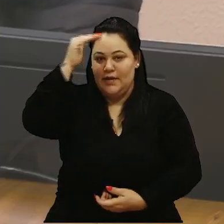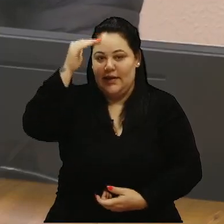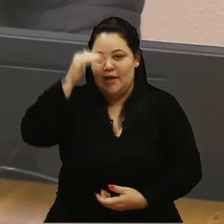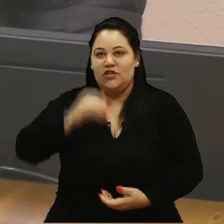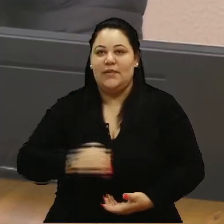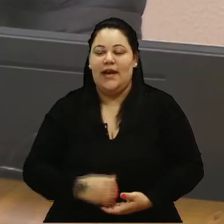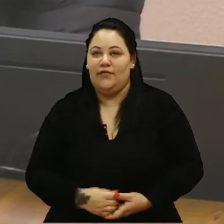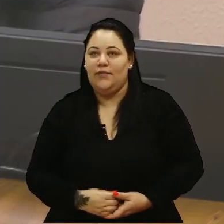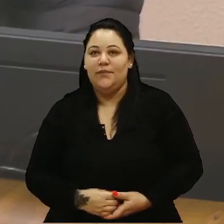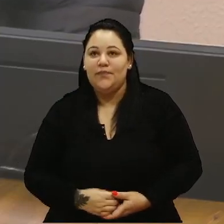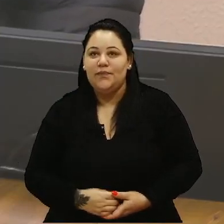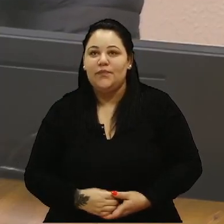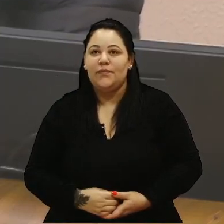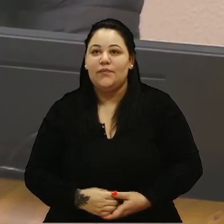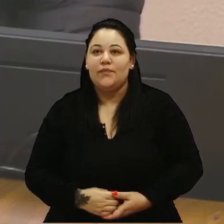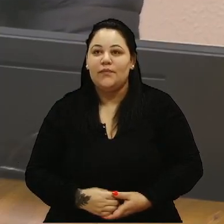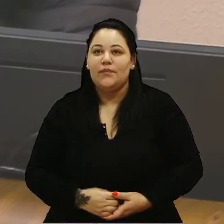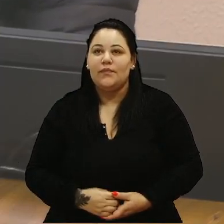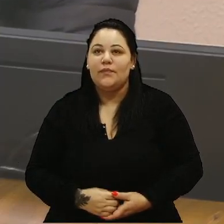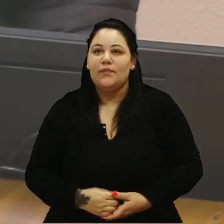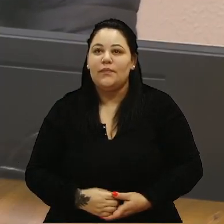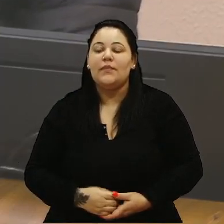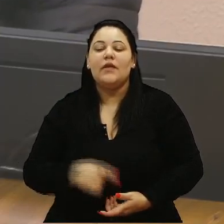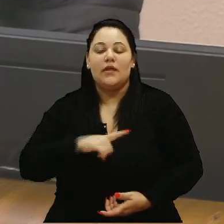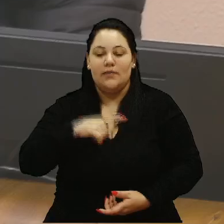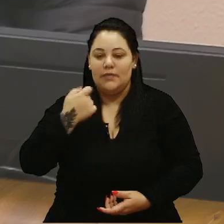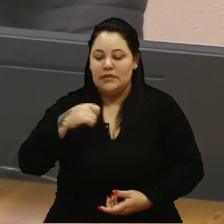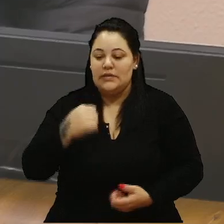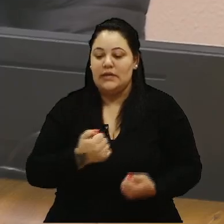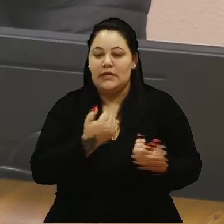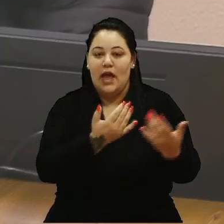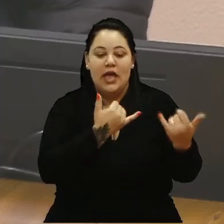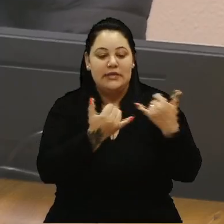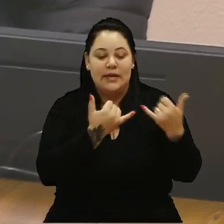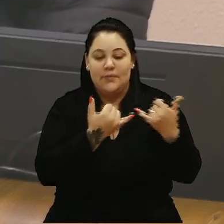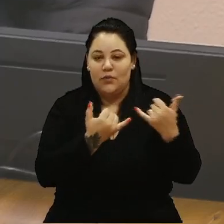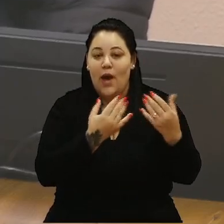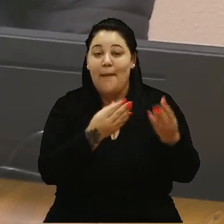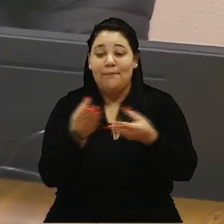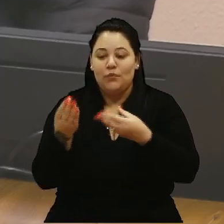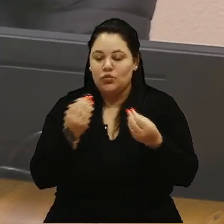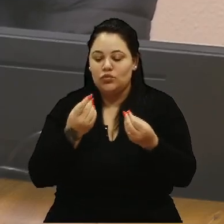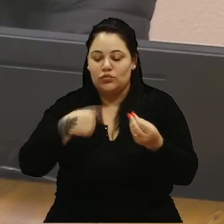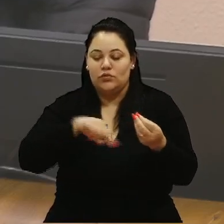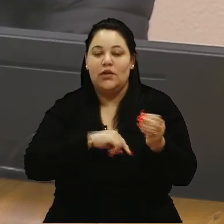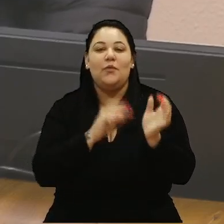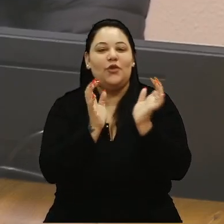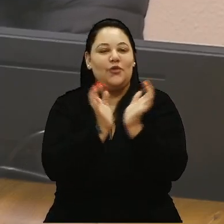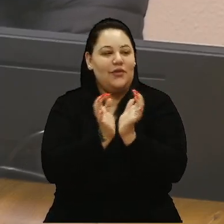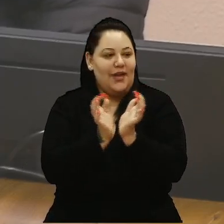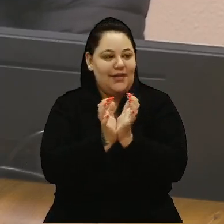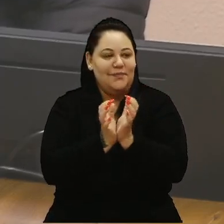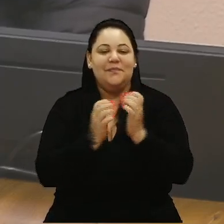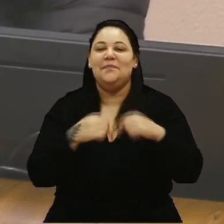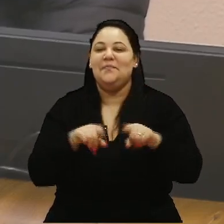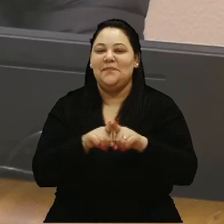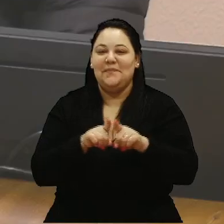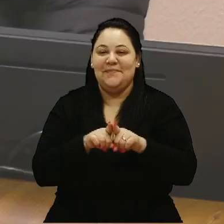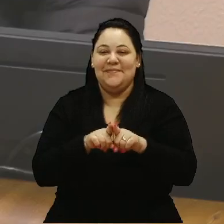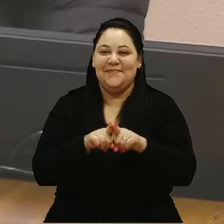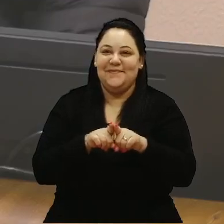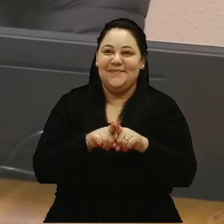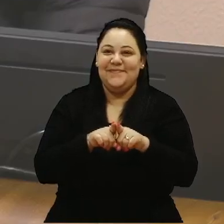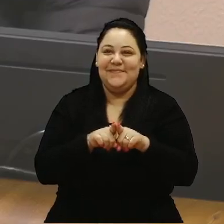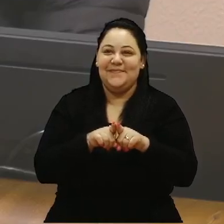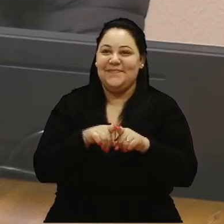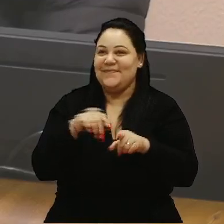de conduta que deve servir de exemplo a muitos dos nossos colegas, né? Então, eu fico feliz que são por 30